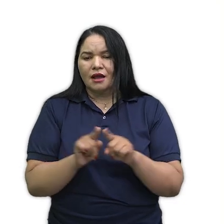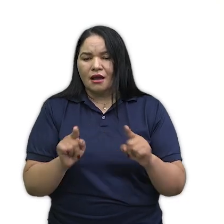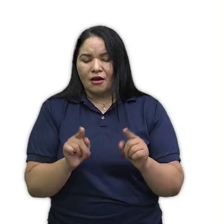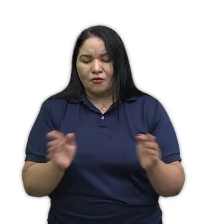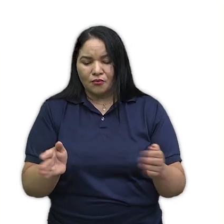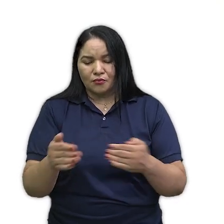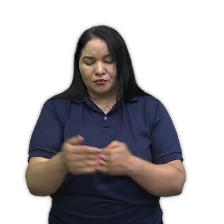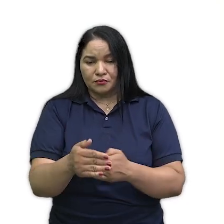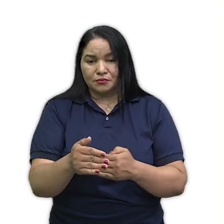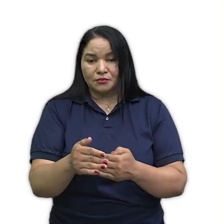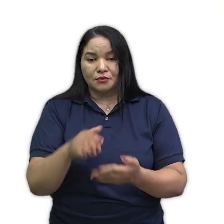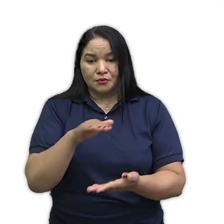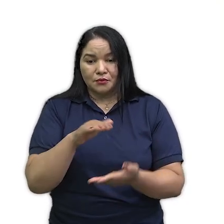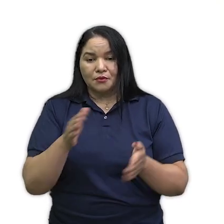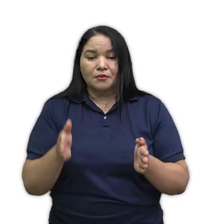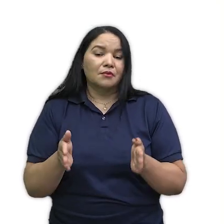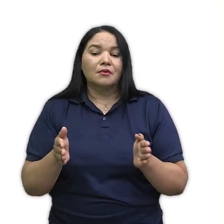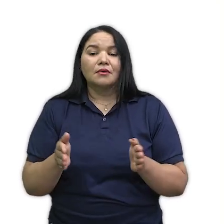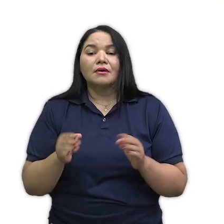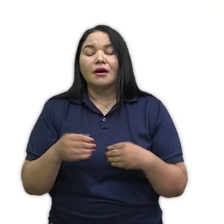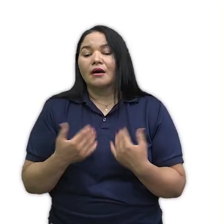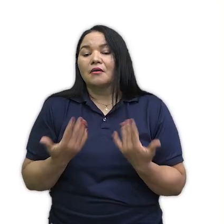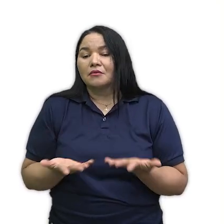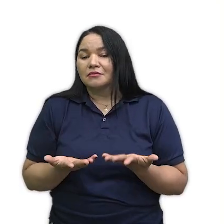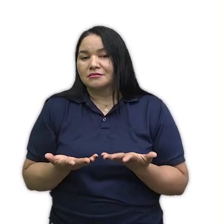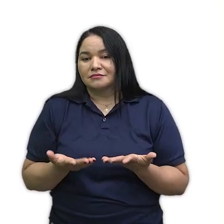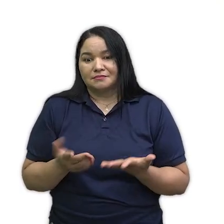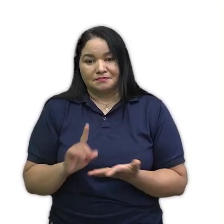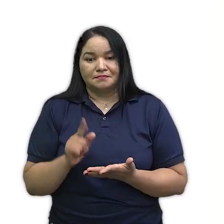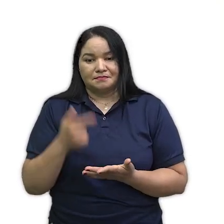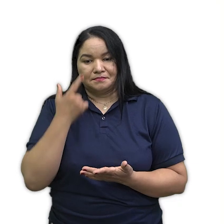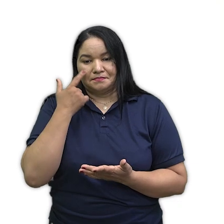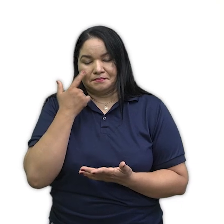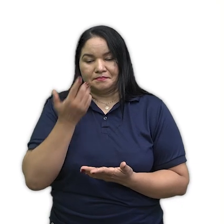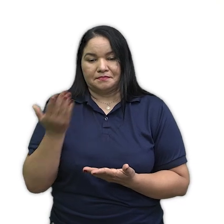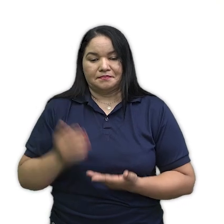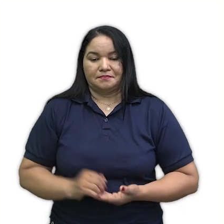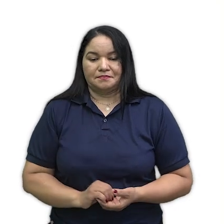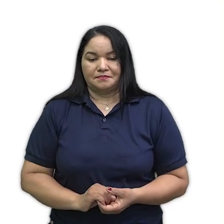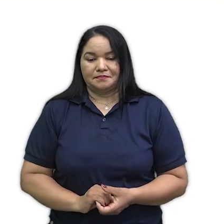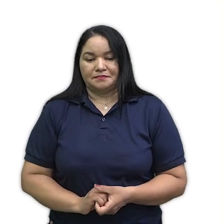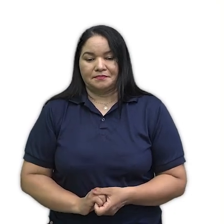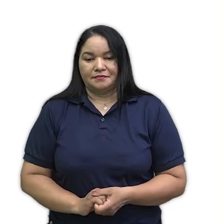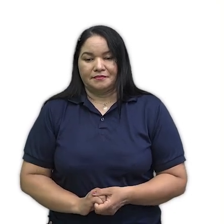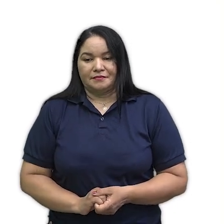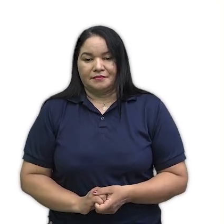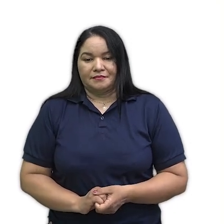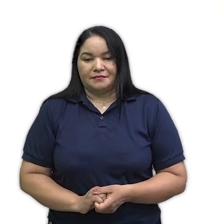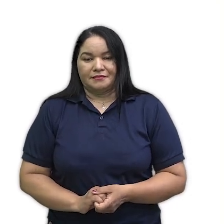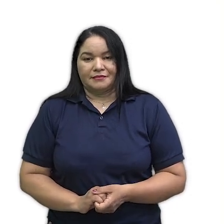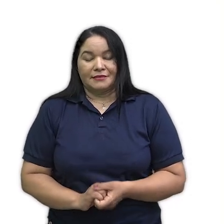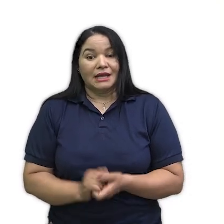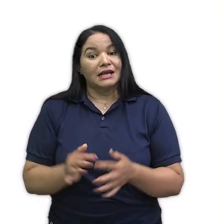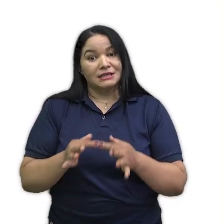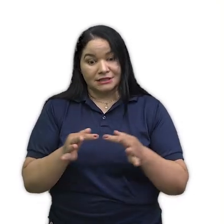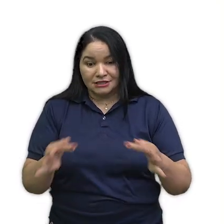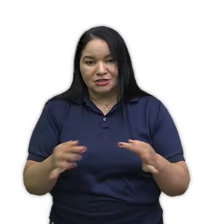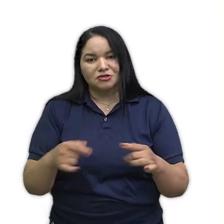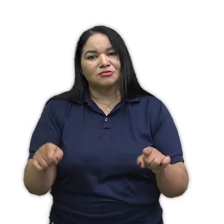Vou colocar aqui na nossa próxima cartela, tá? O volume do cubo, ele é mais simples ainda. Por